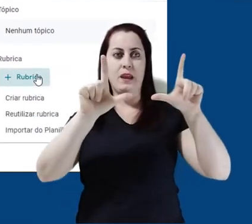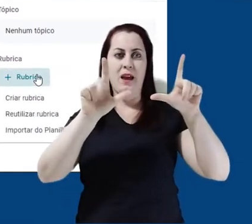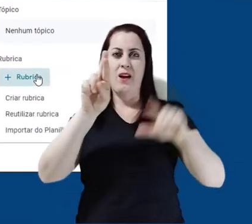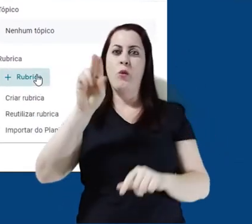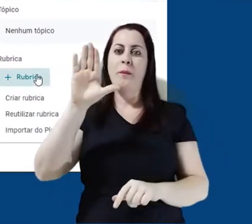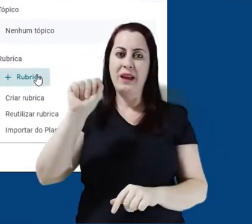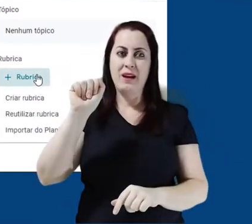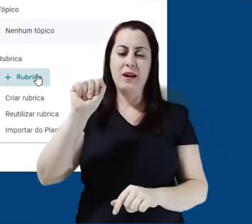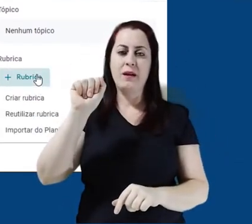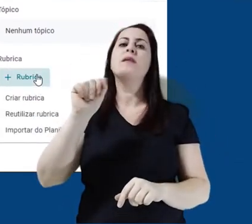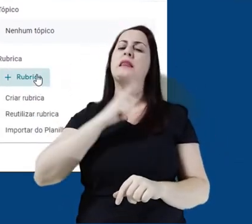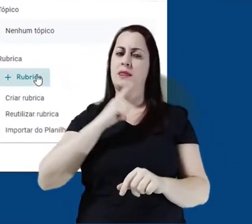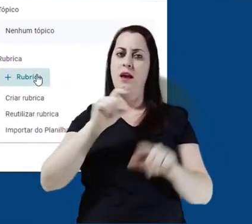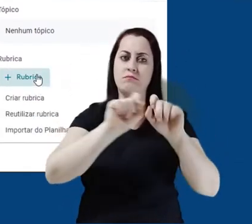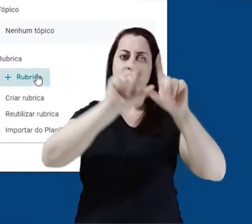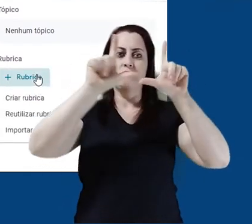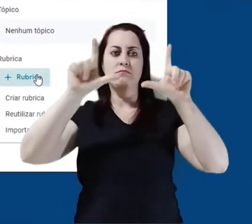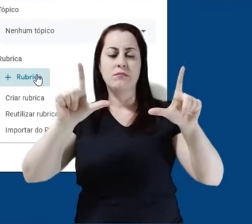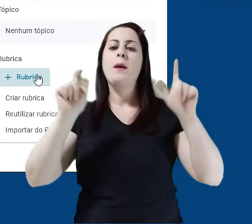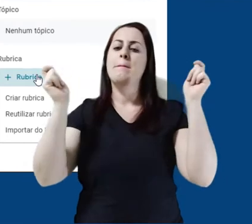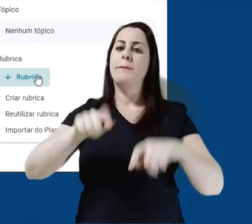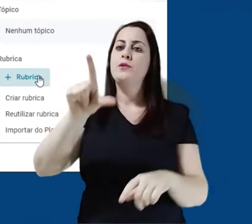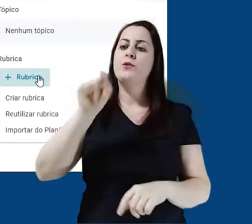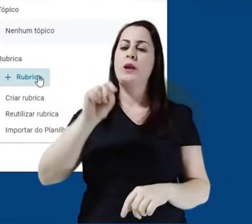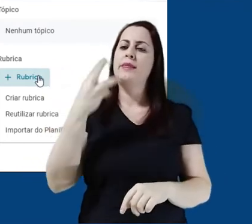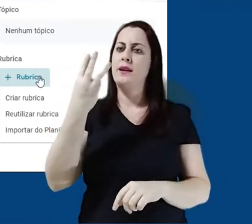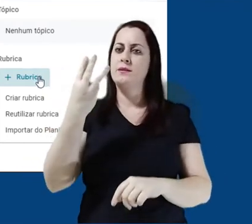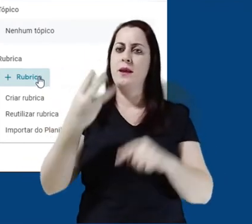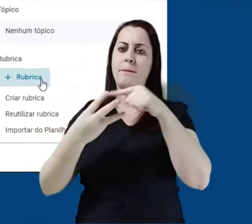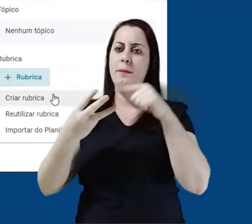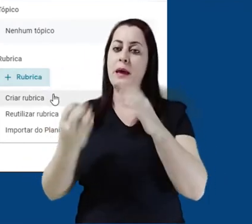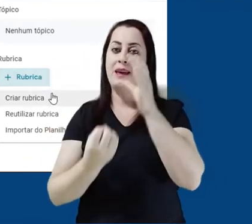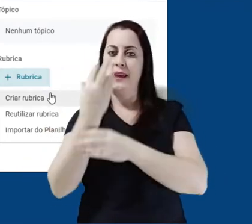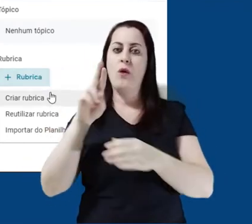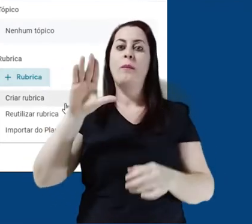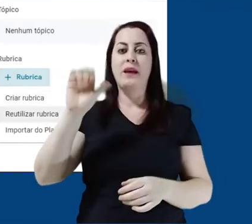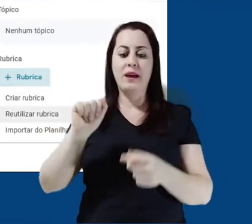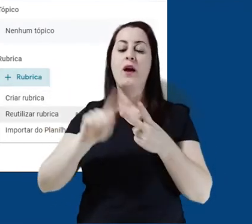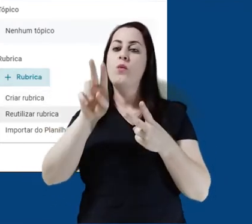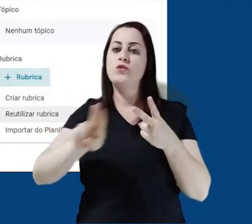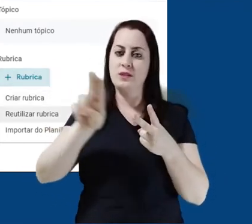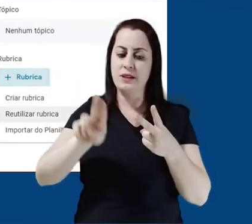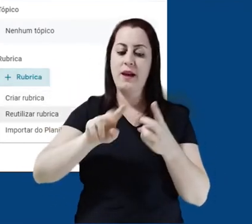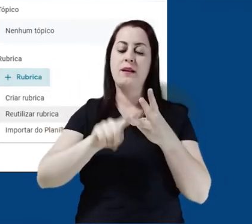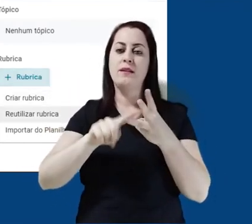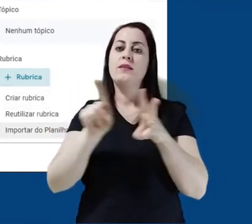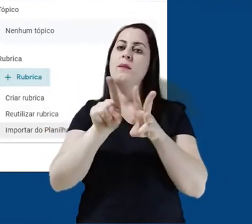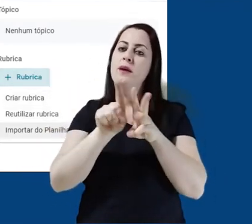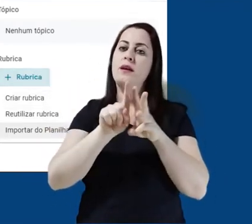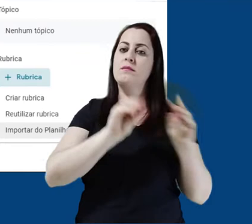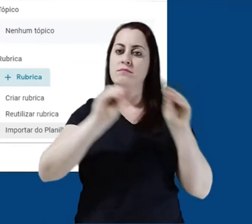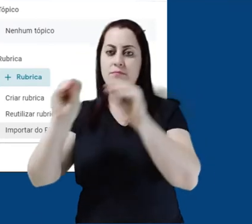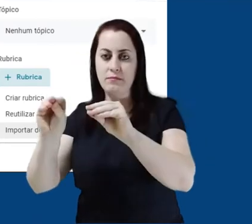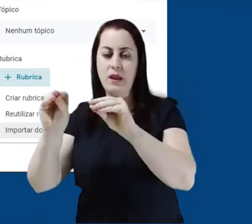opção mais pública a última opção à direita da tela podemos escolher entre três opções criar rubricas reutilizar rubrika e